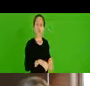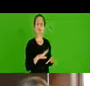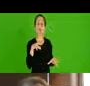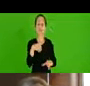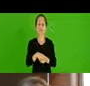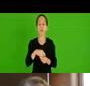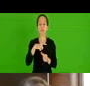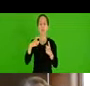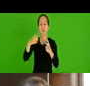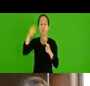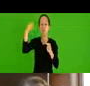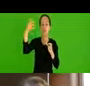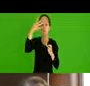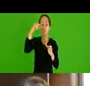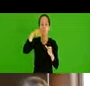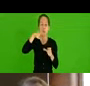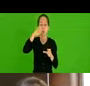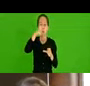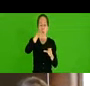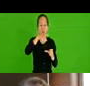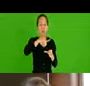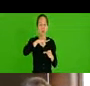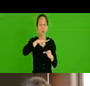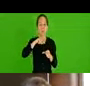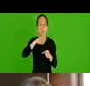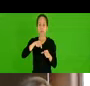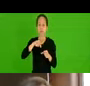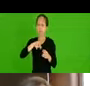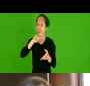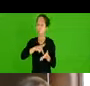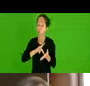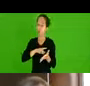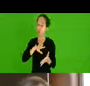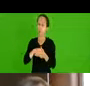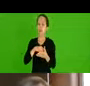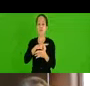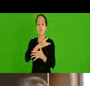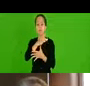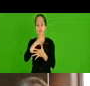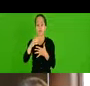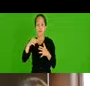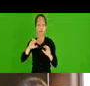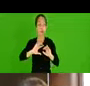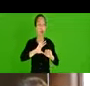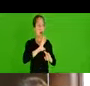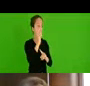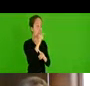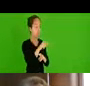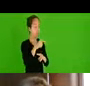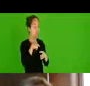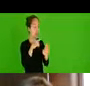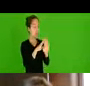onde a verdade esplendia seus povos. Era dividida em duas metades,